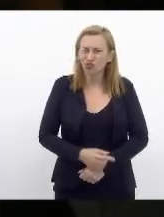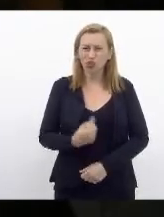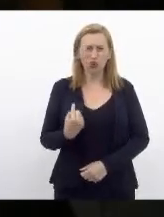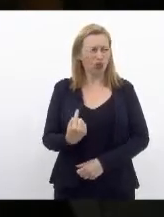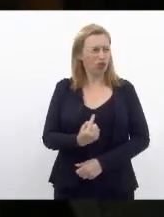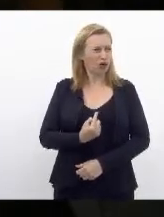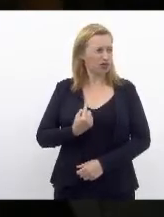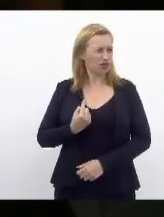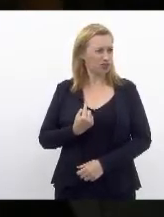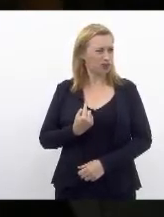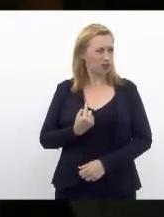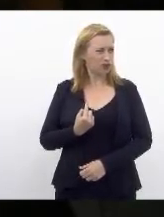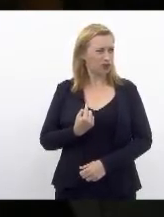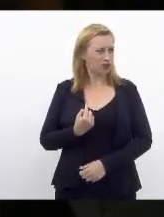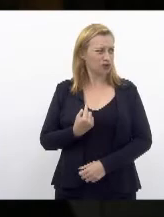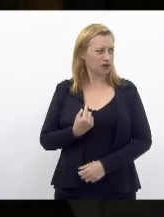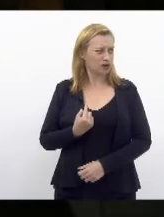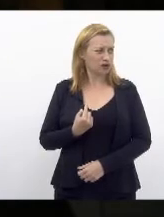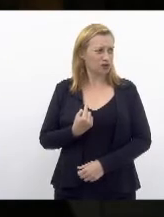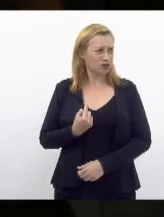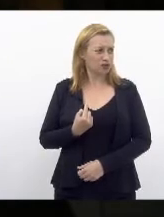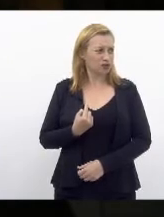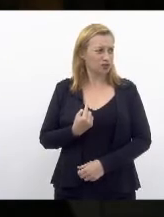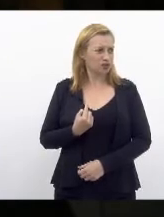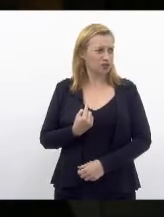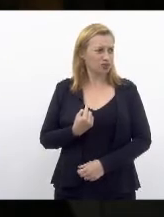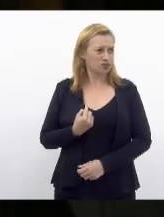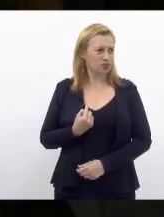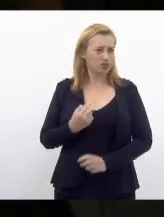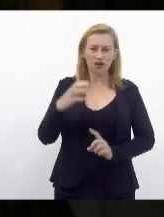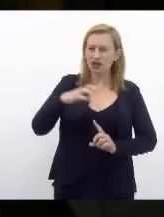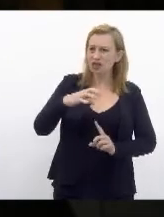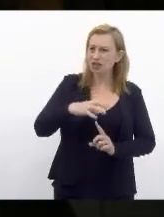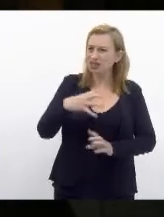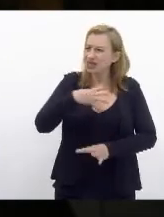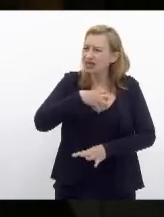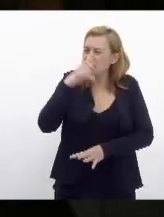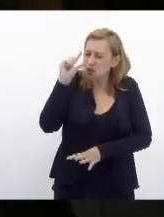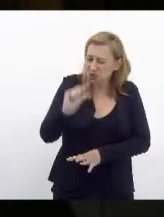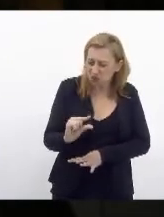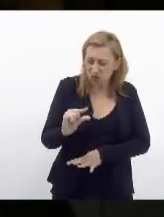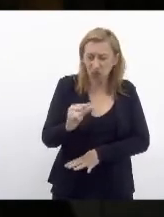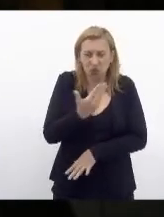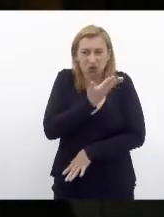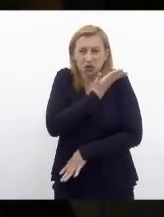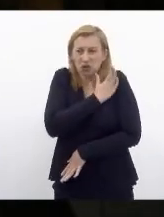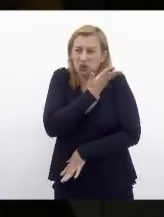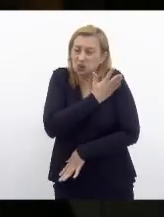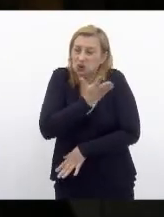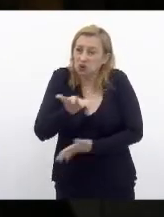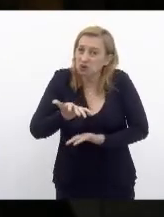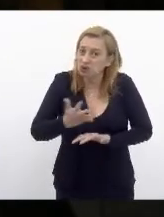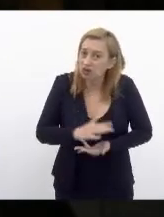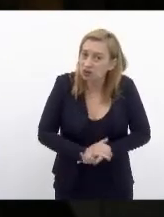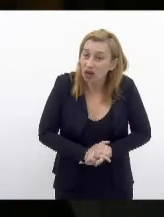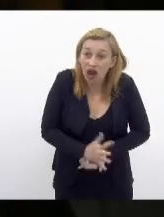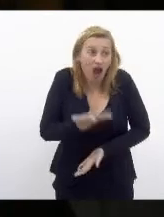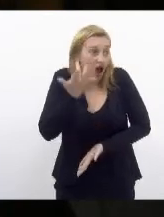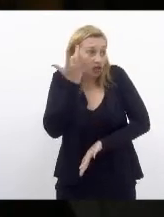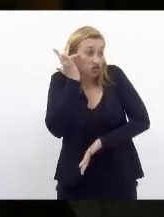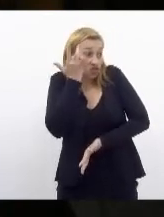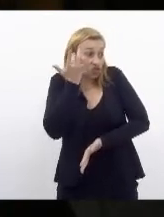dominados por sentimentos menores, tão preconceituosos, achando